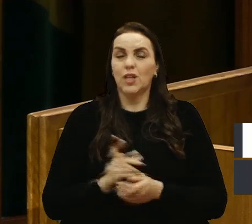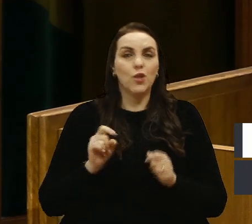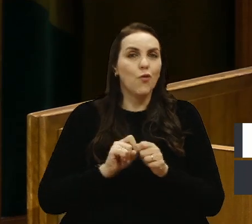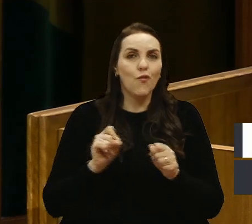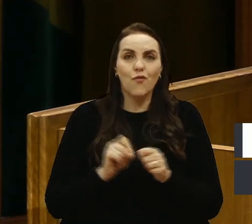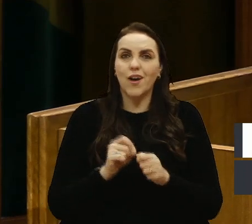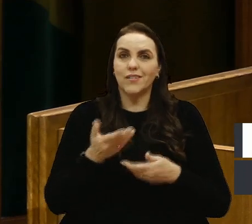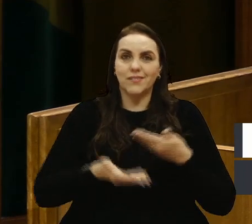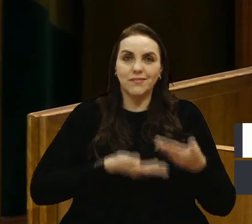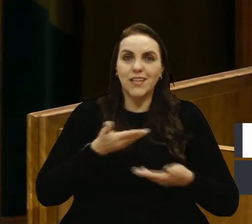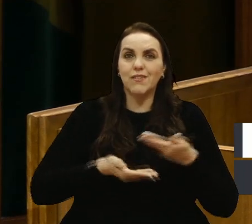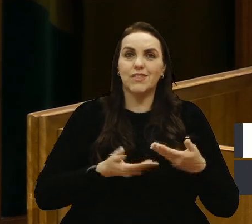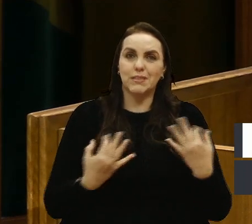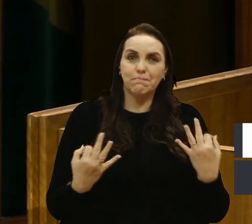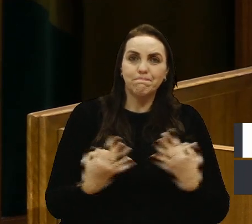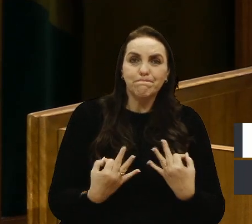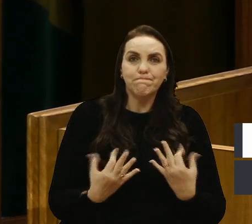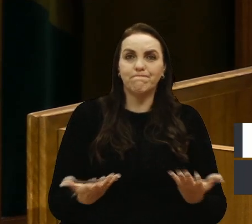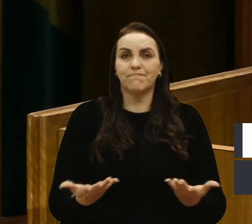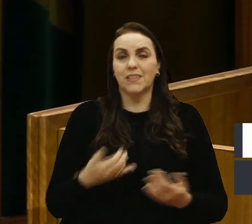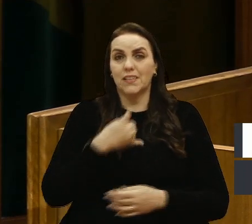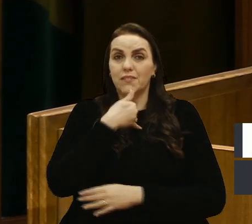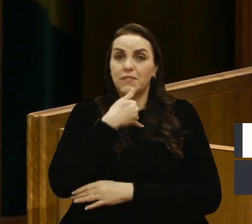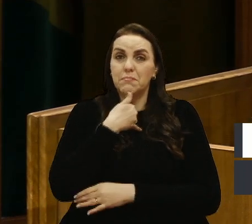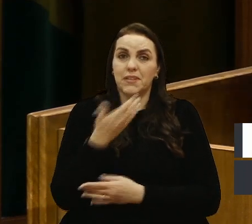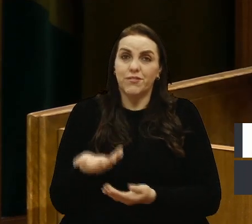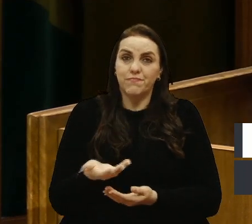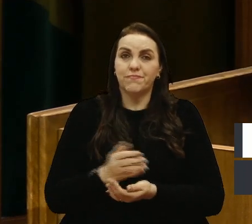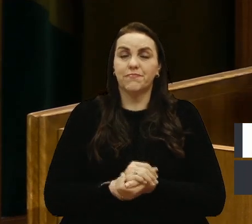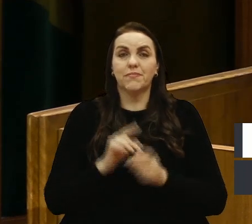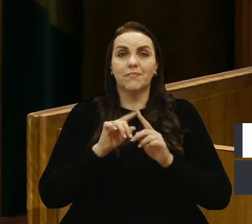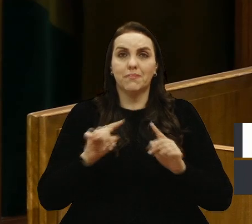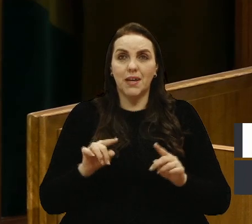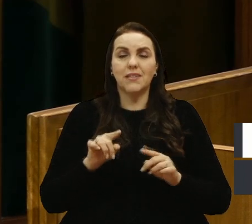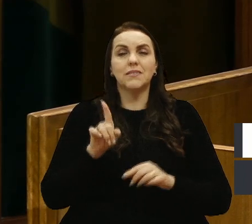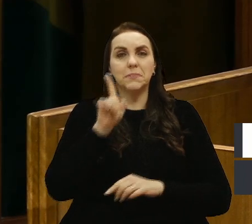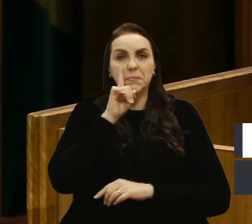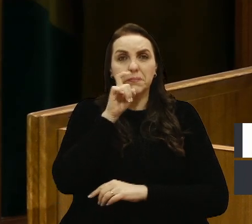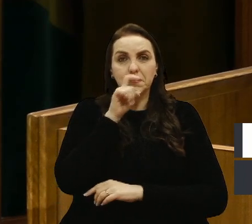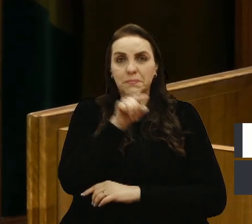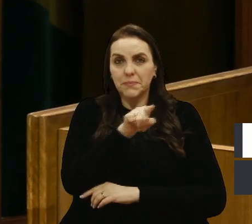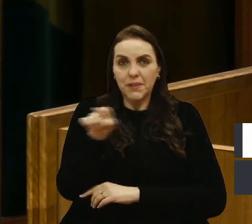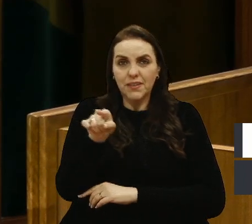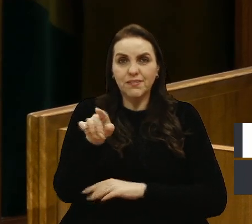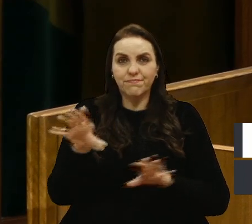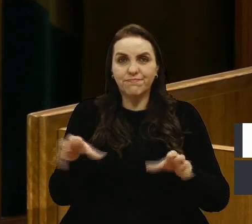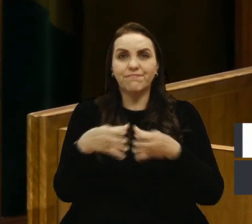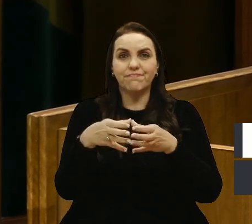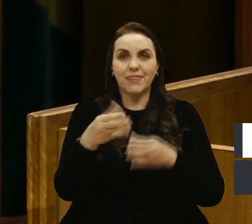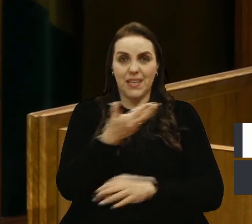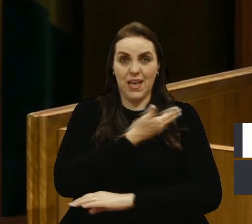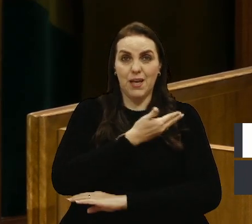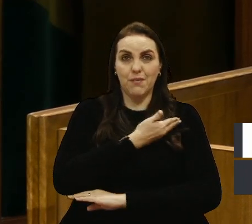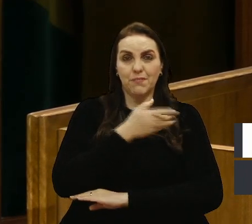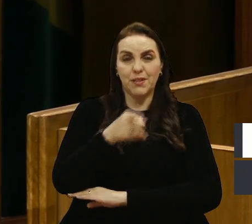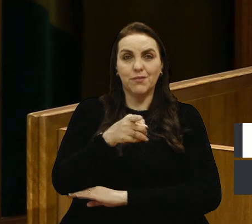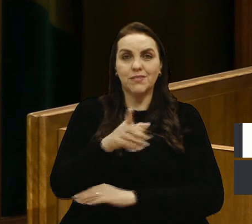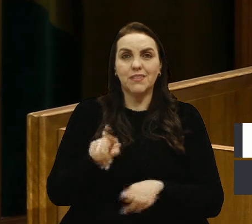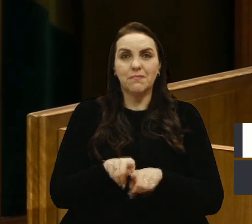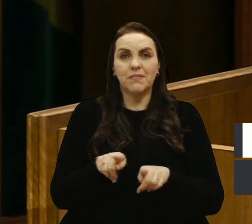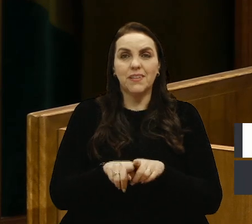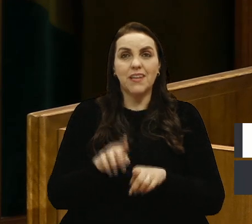a contento, infelizmente, não era para ser, mas esses pais e amigos